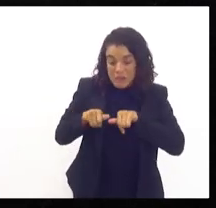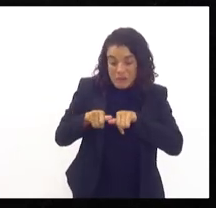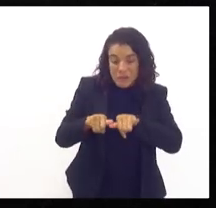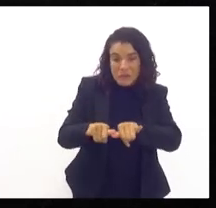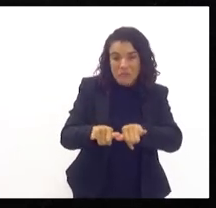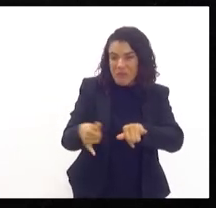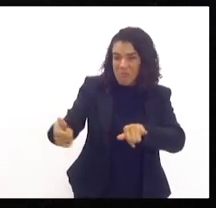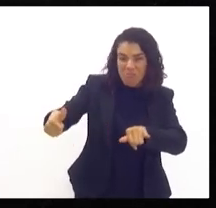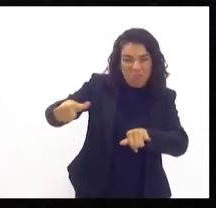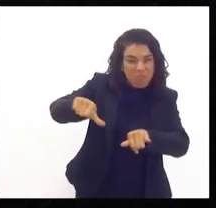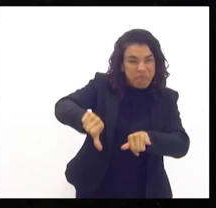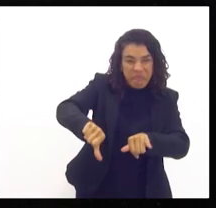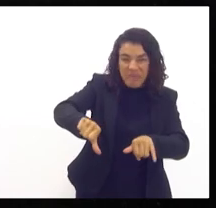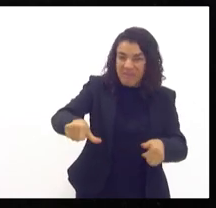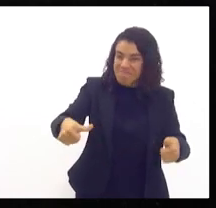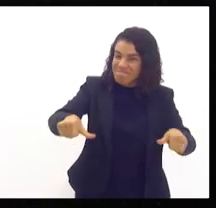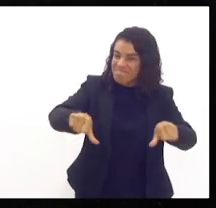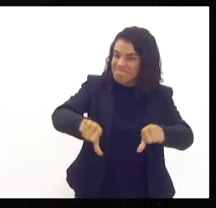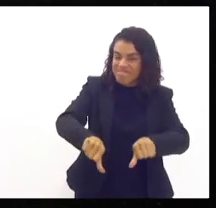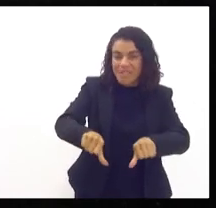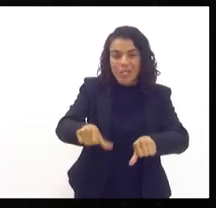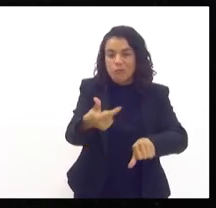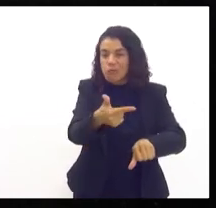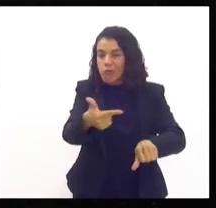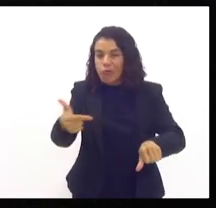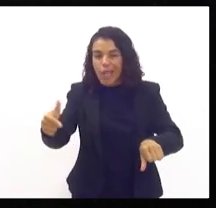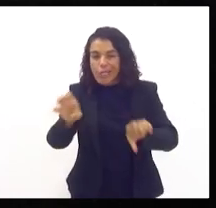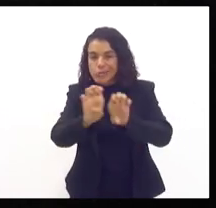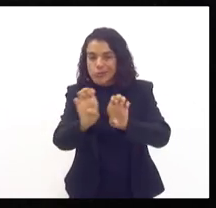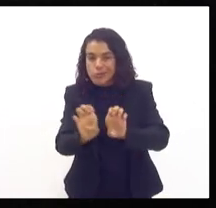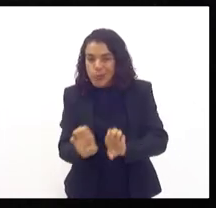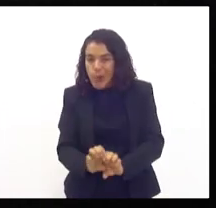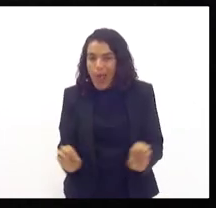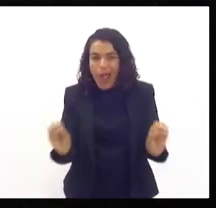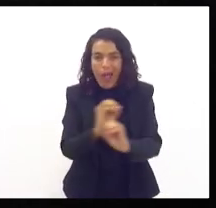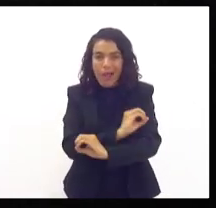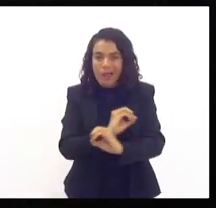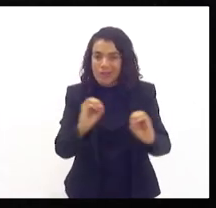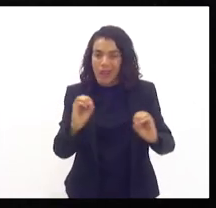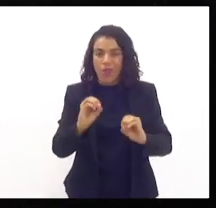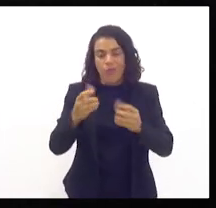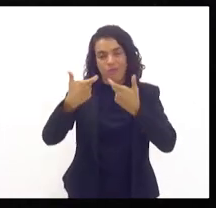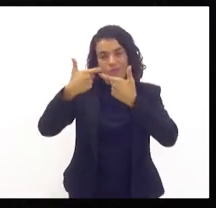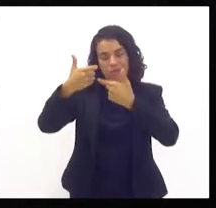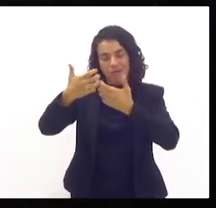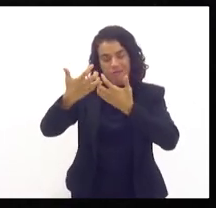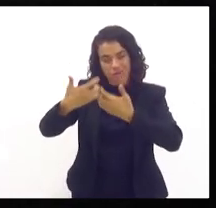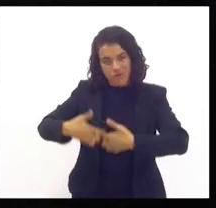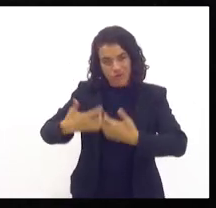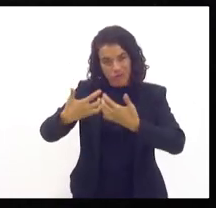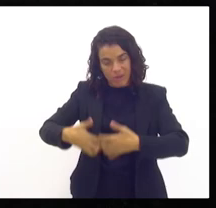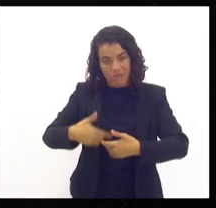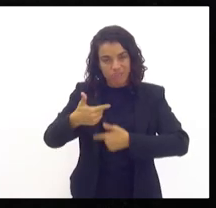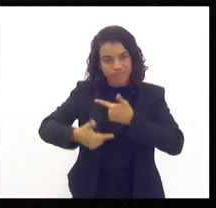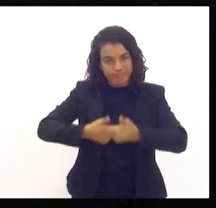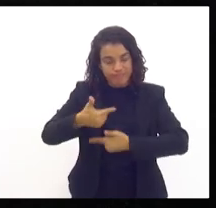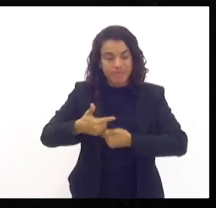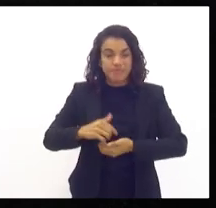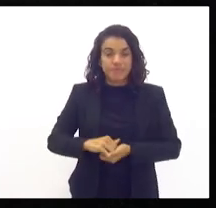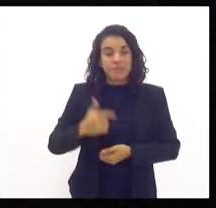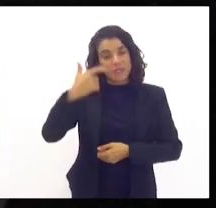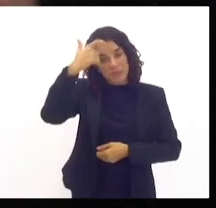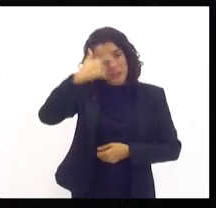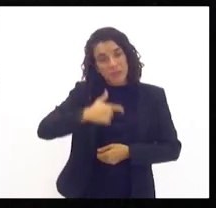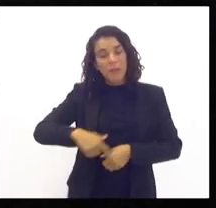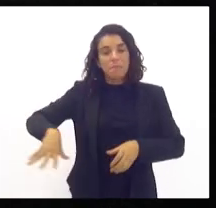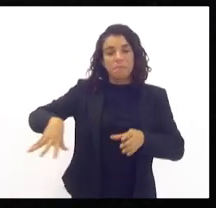supermercados totalmente sem condições de estar em funcionamento. Hoje eu também faço parte